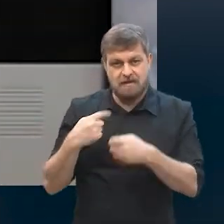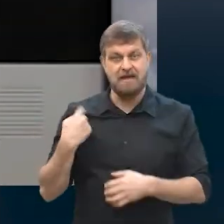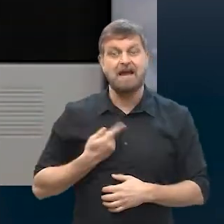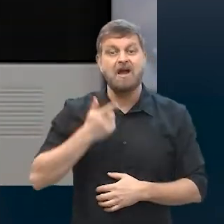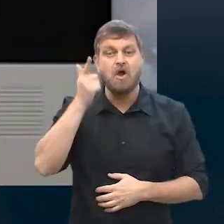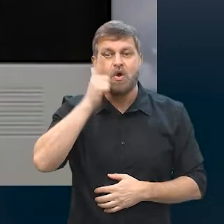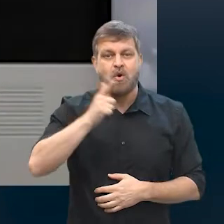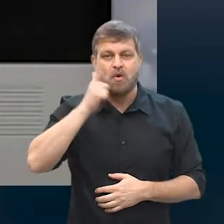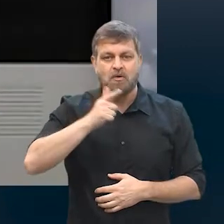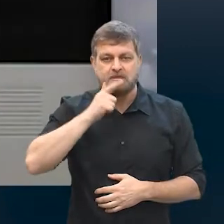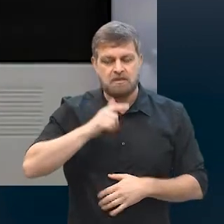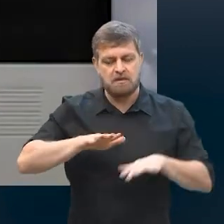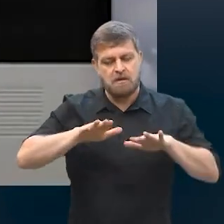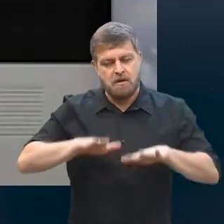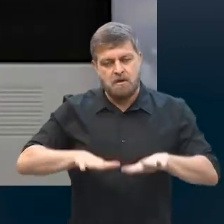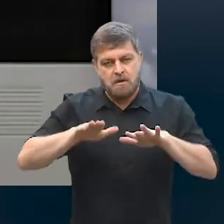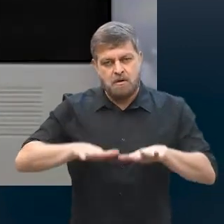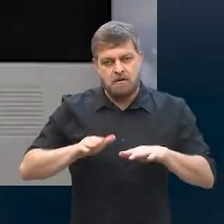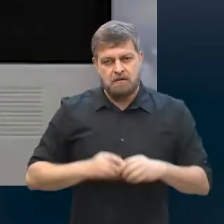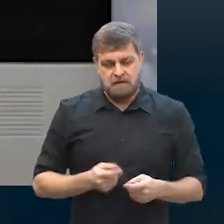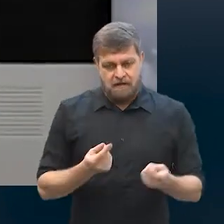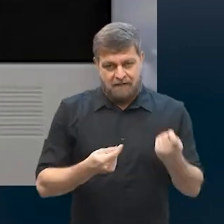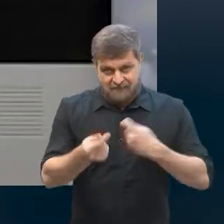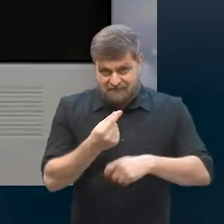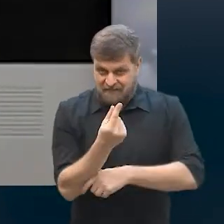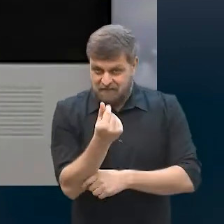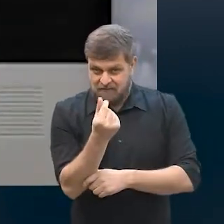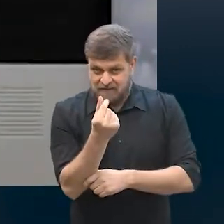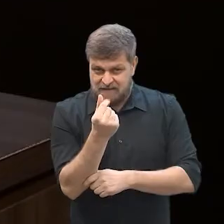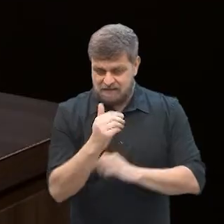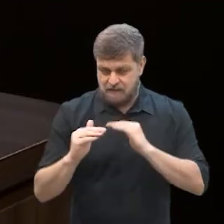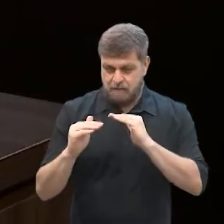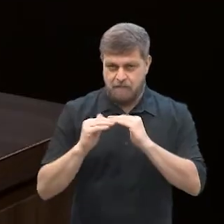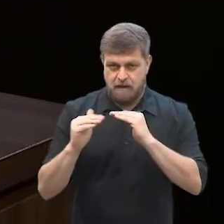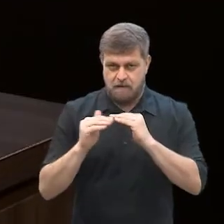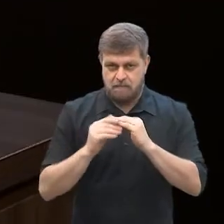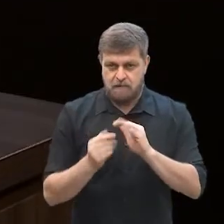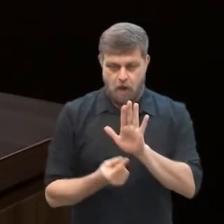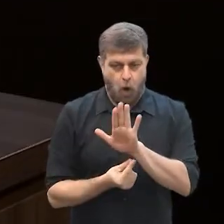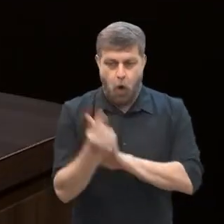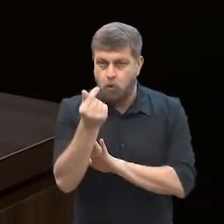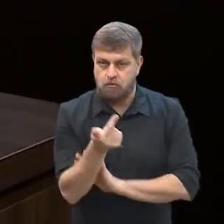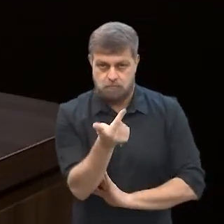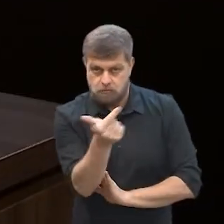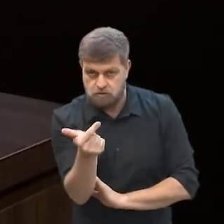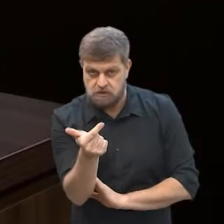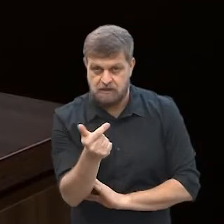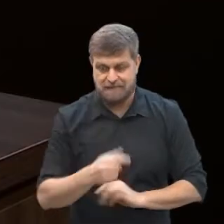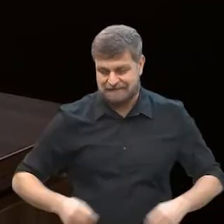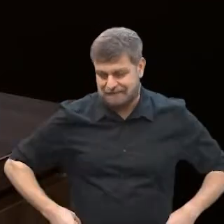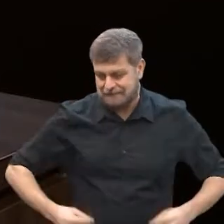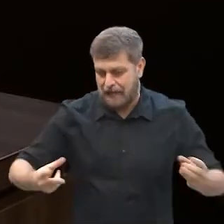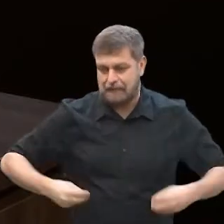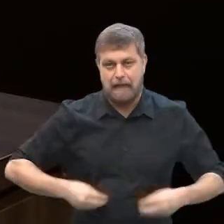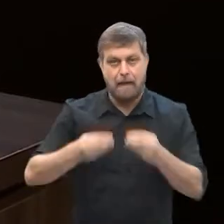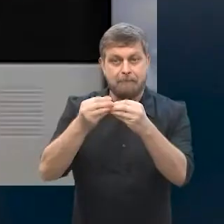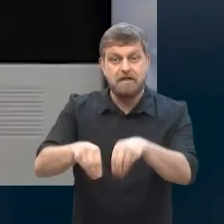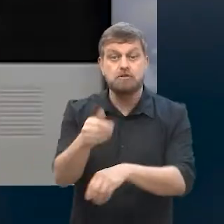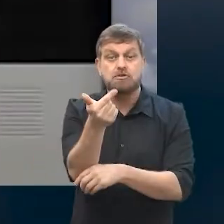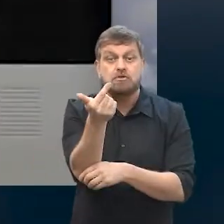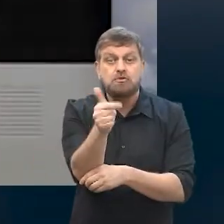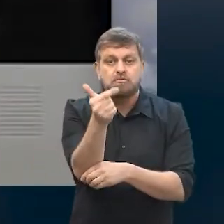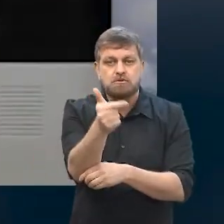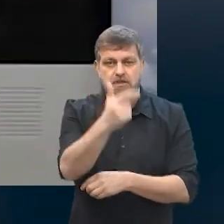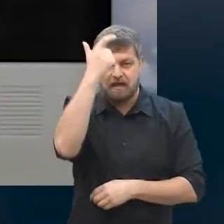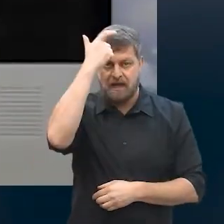consegui estabilizar financeiramente a empresa. A empresa não dava lucro, mas pelo menos parou de dar prejuízo e parei de ter que